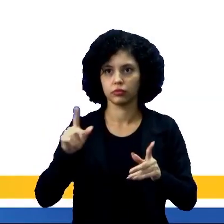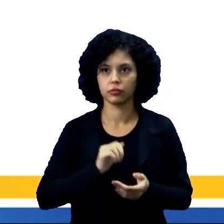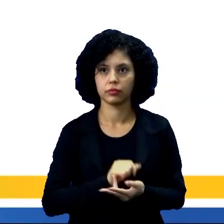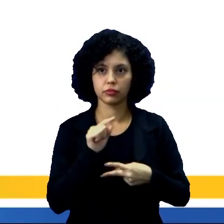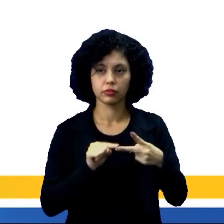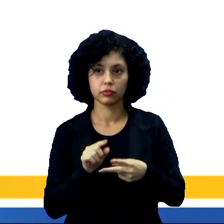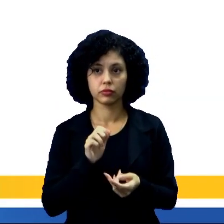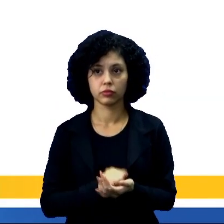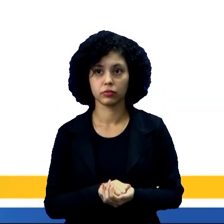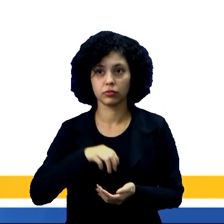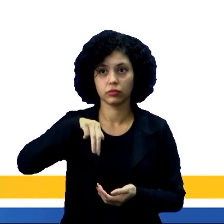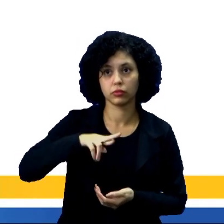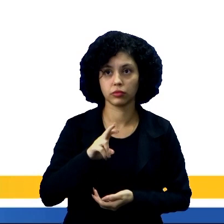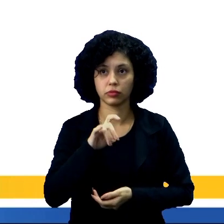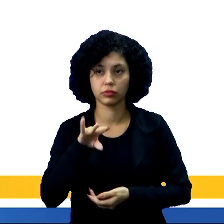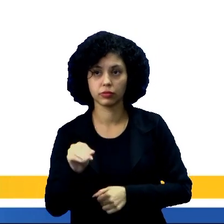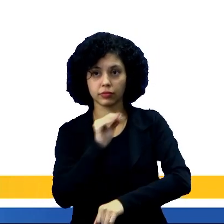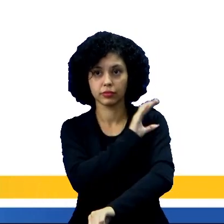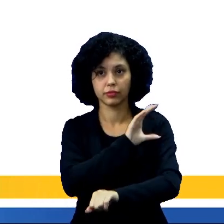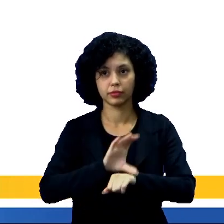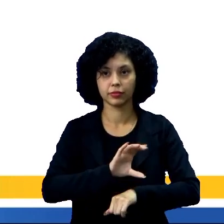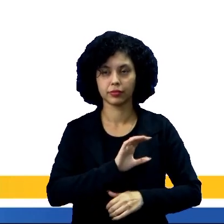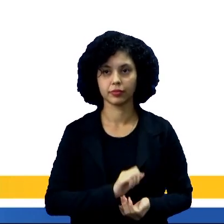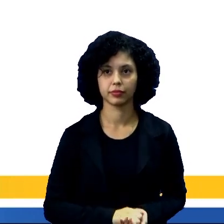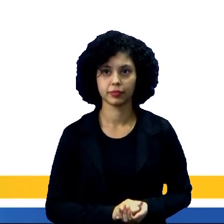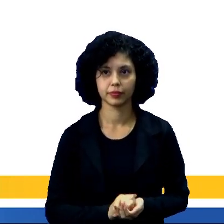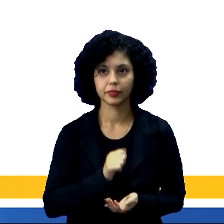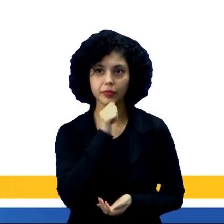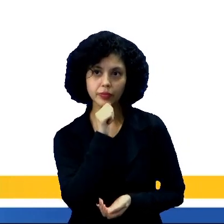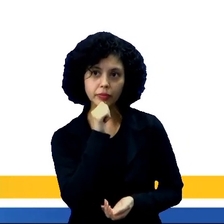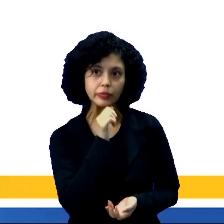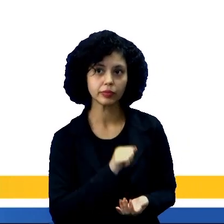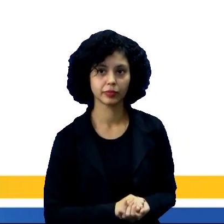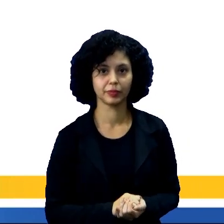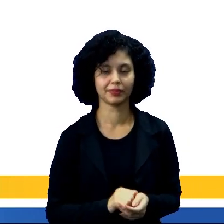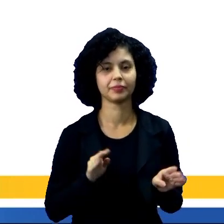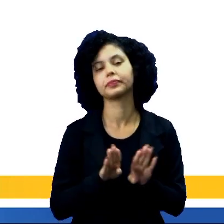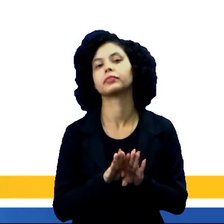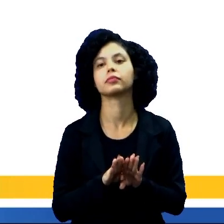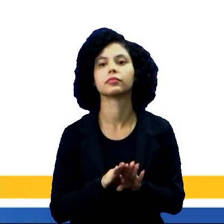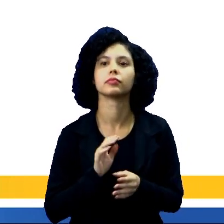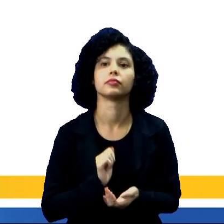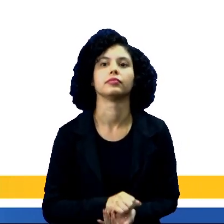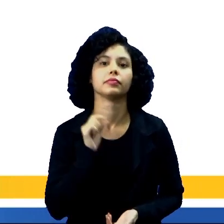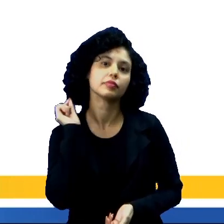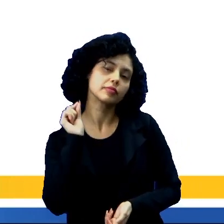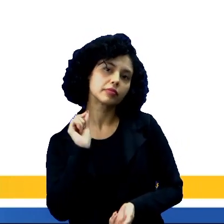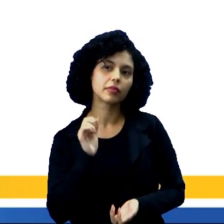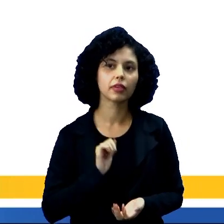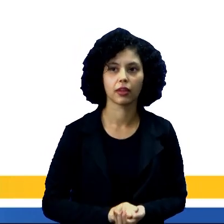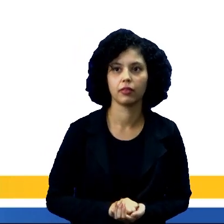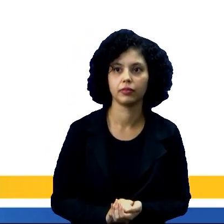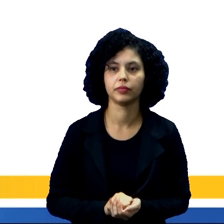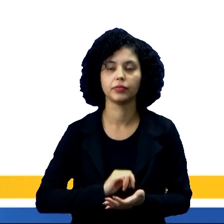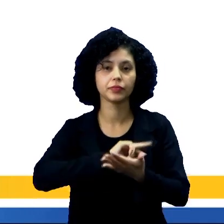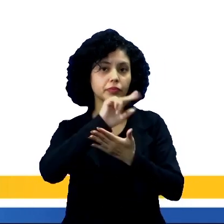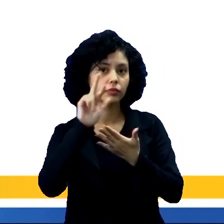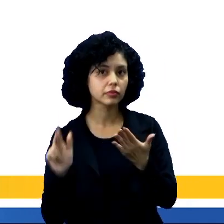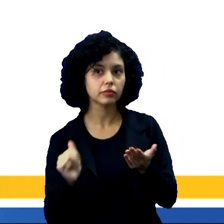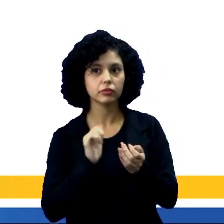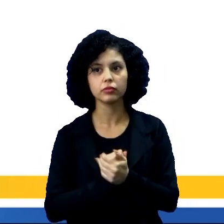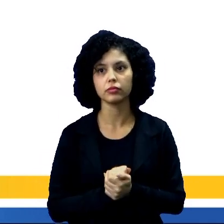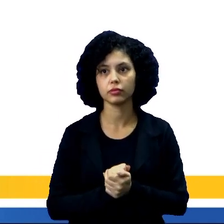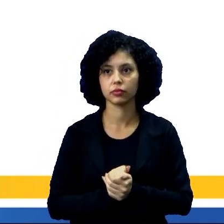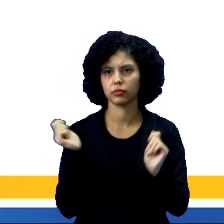entre ambas. Compreendido isso, a gente começa a entrar no multiverso cultural, que é a diversidade cultural e as